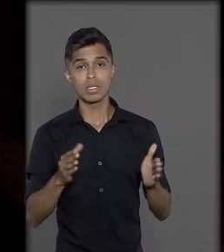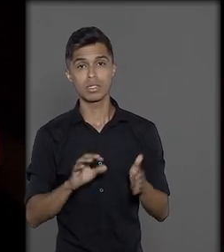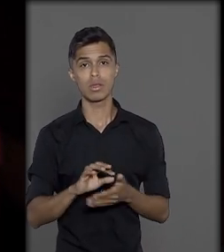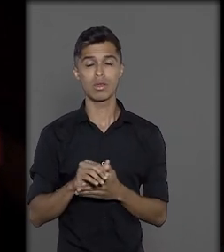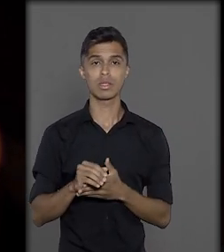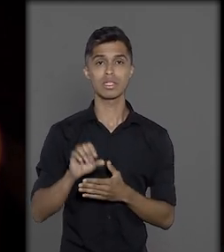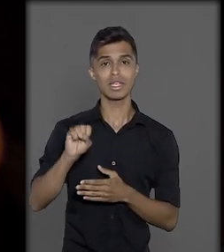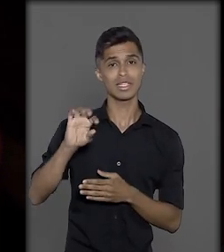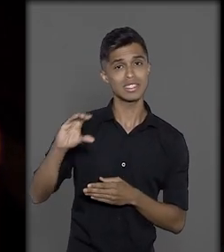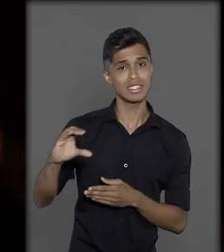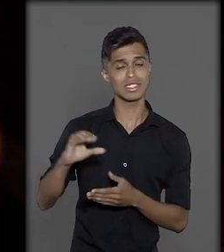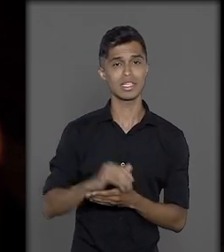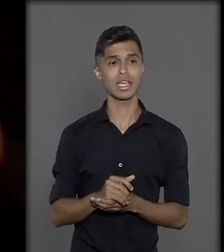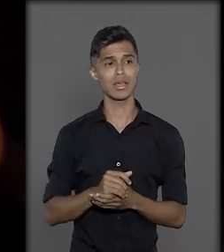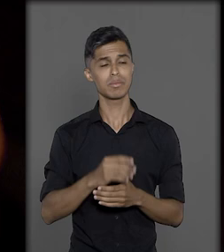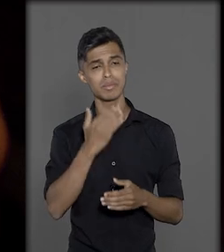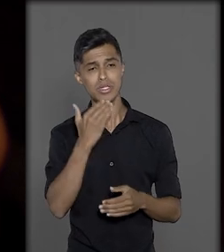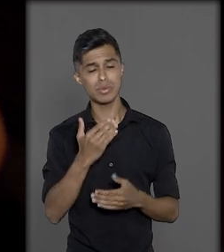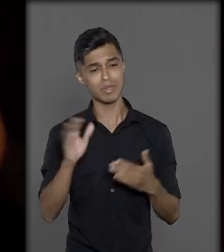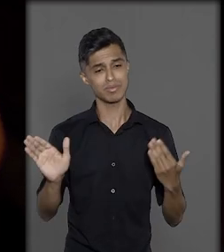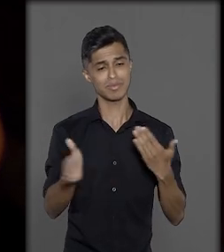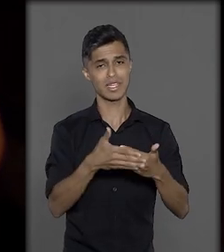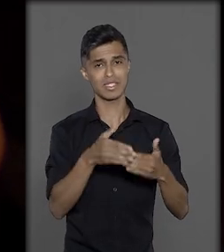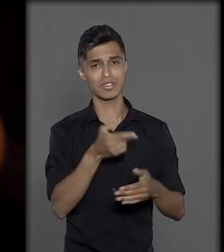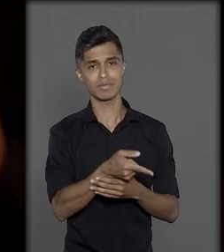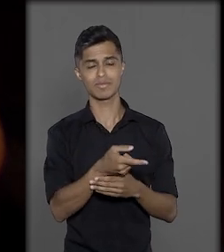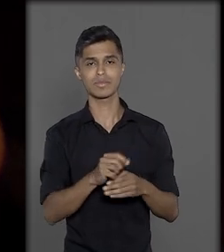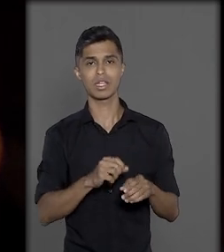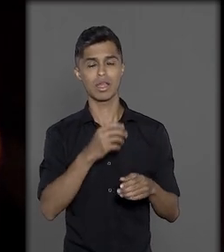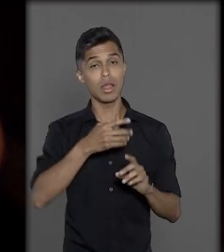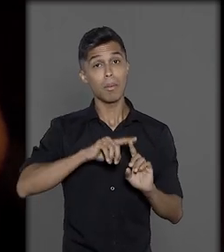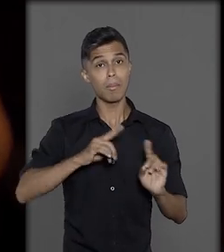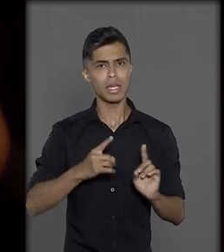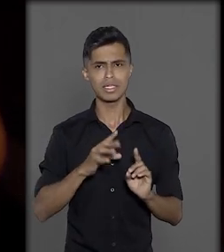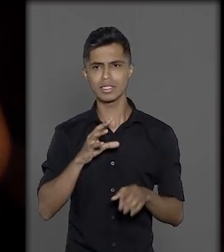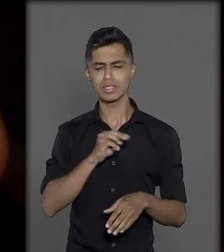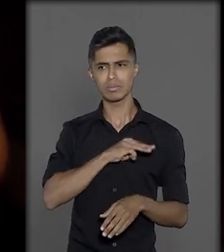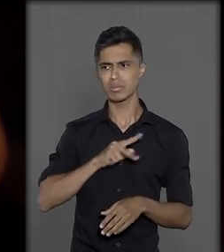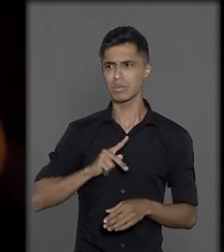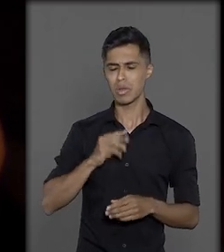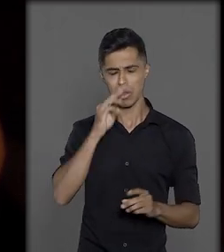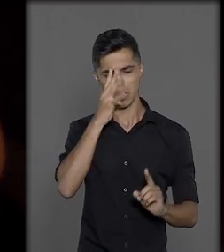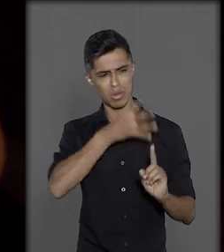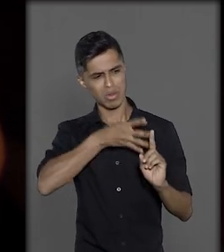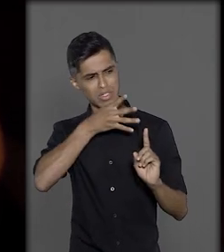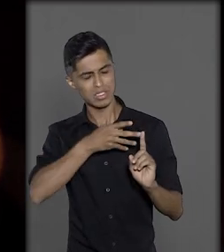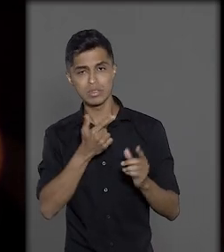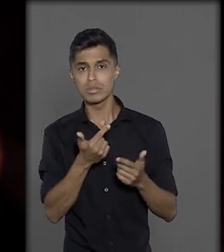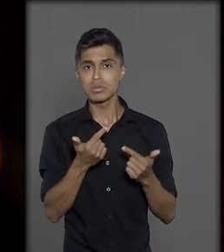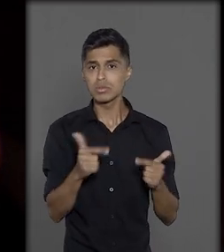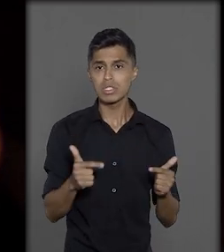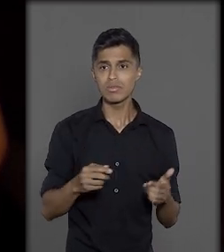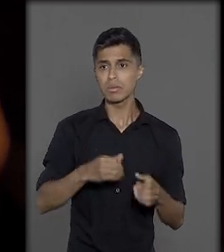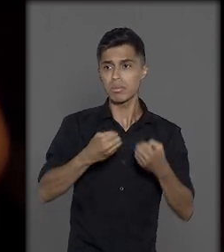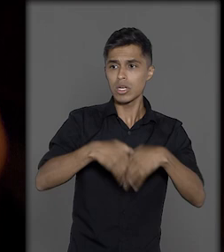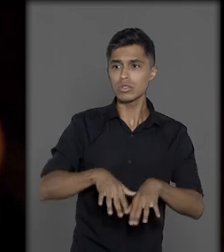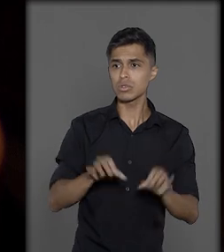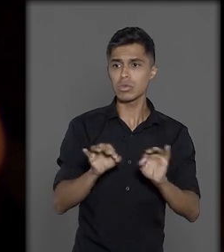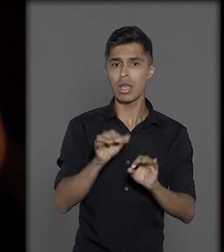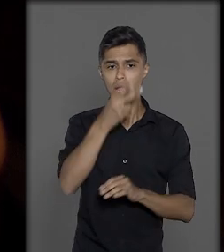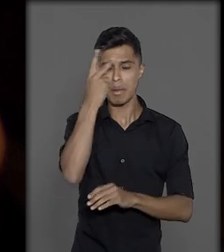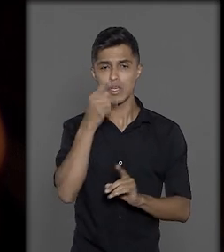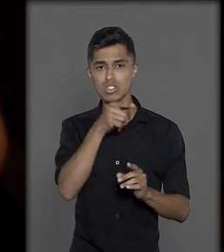Catarina para trancar o processo mas a corte considerou que as investigações não causaram qualquer